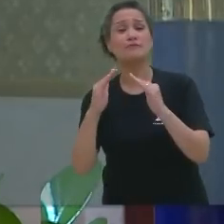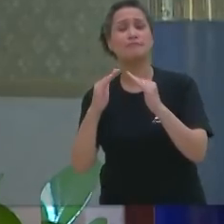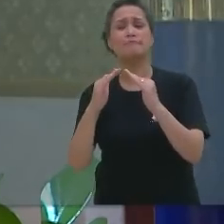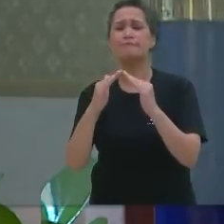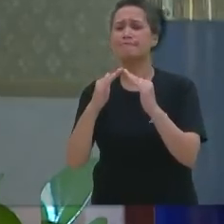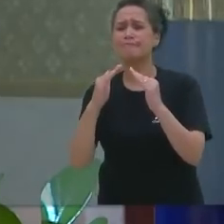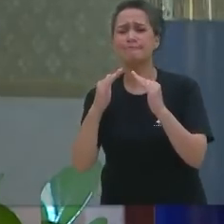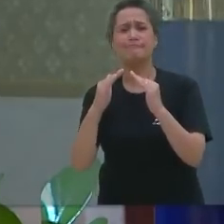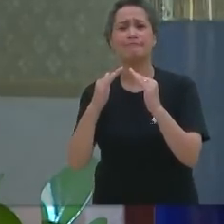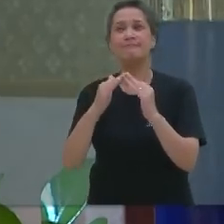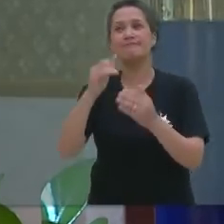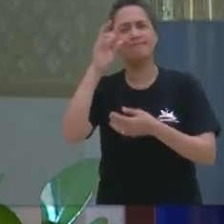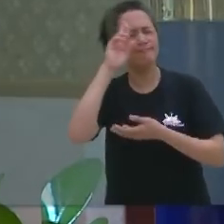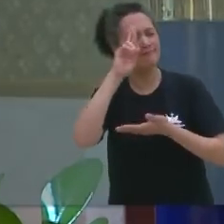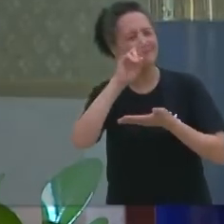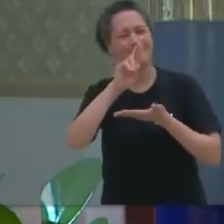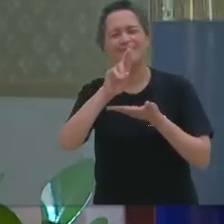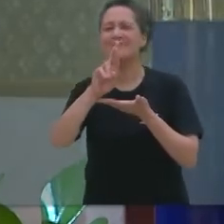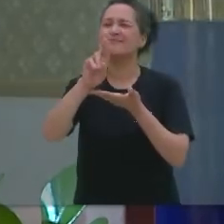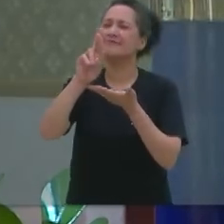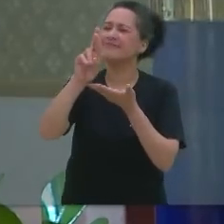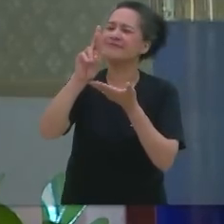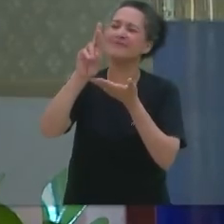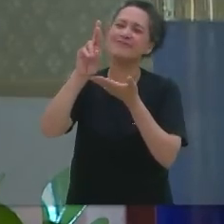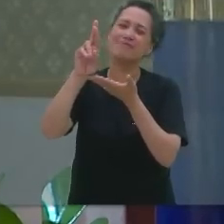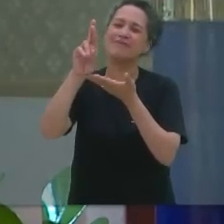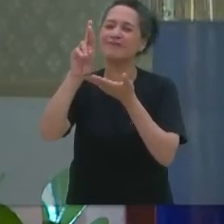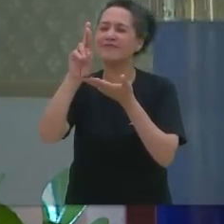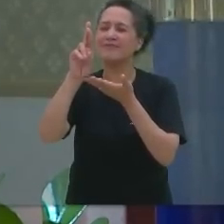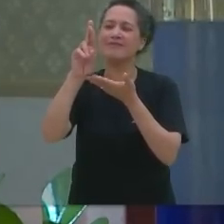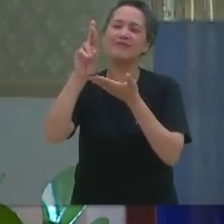vamos à casa do Senhor.